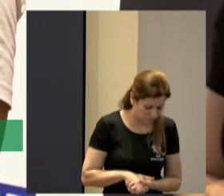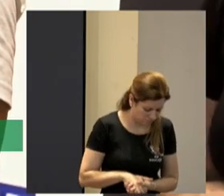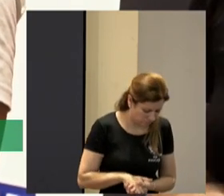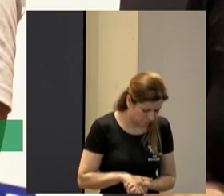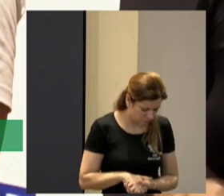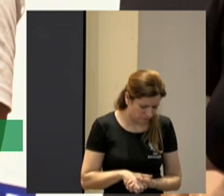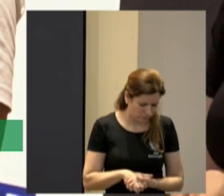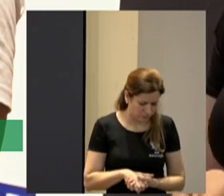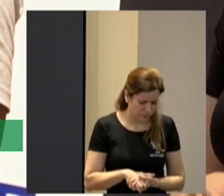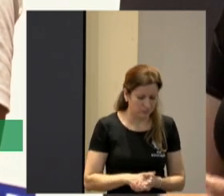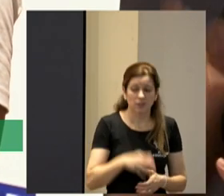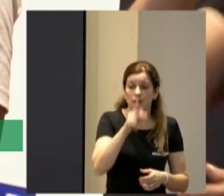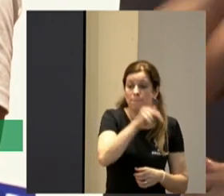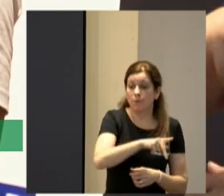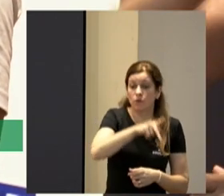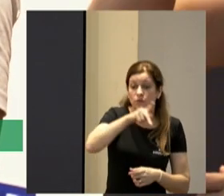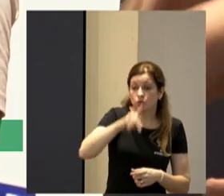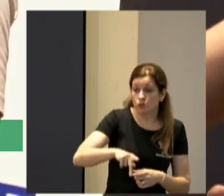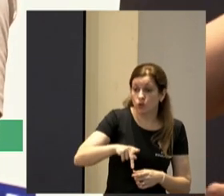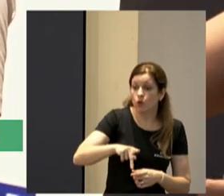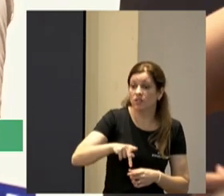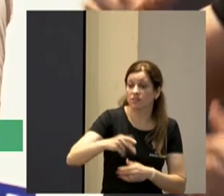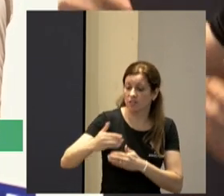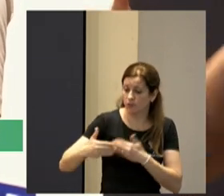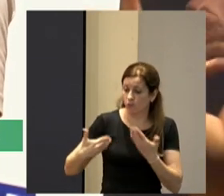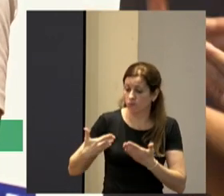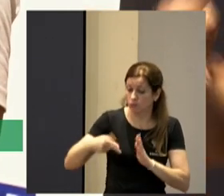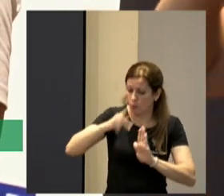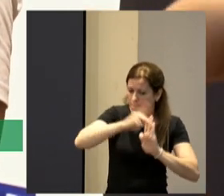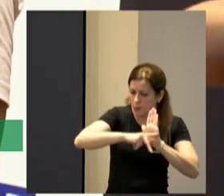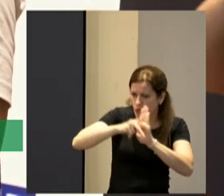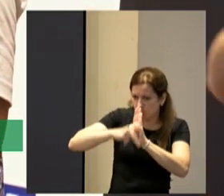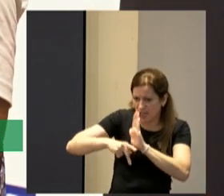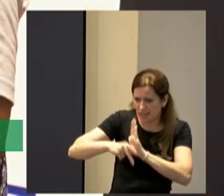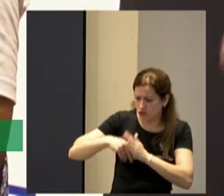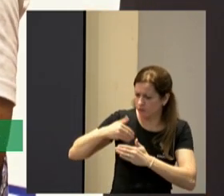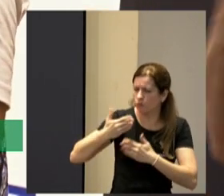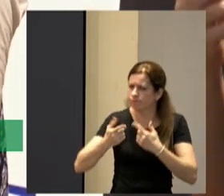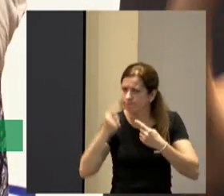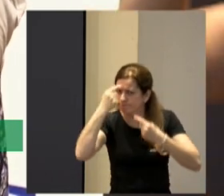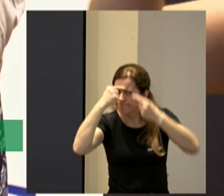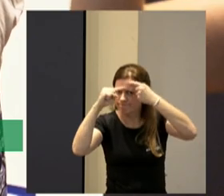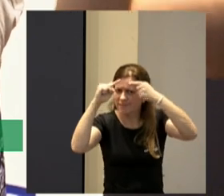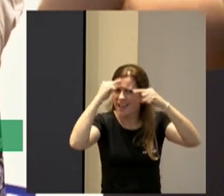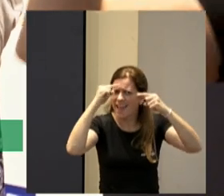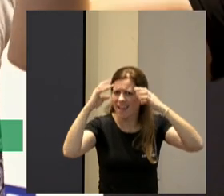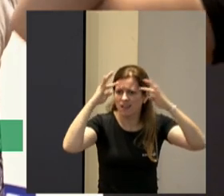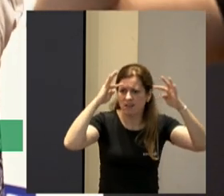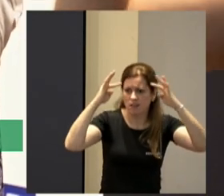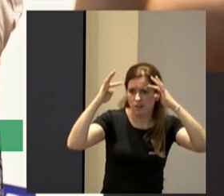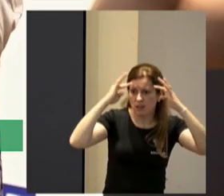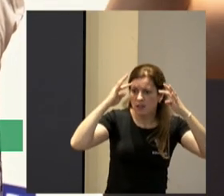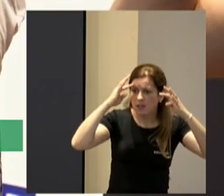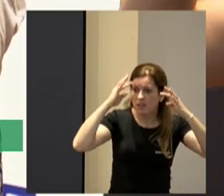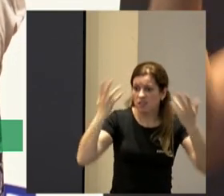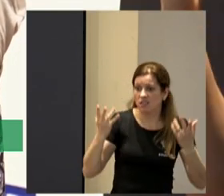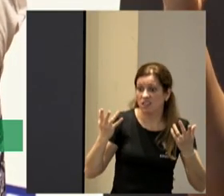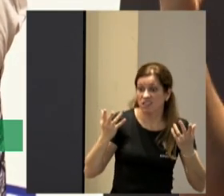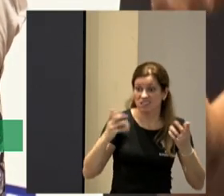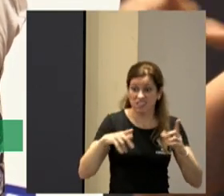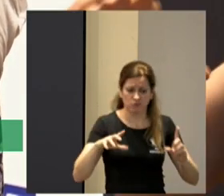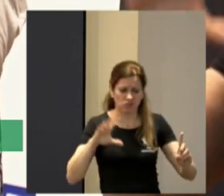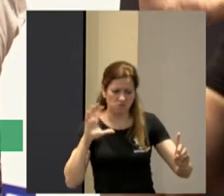Professores que estavam desenvolvendo projetos e que foram perseguidos por articulações